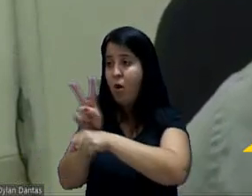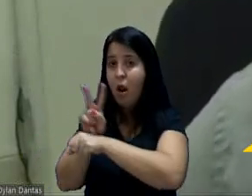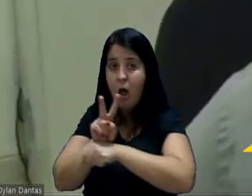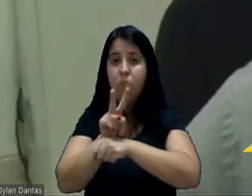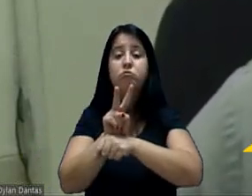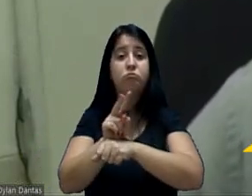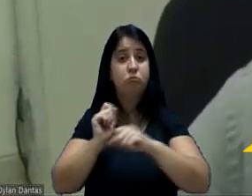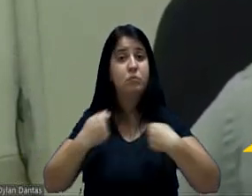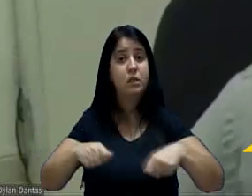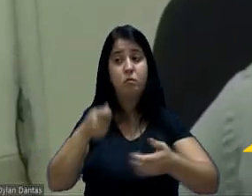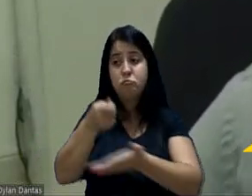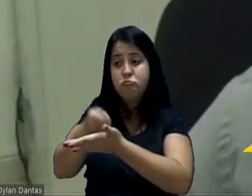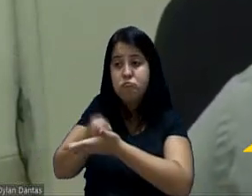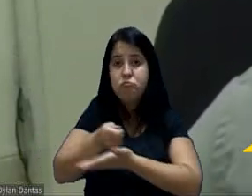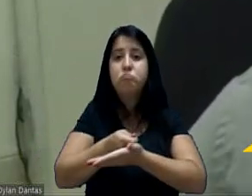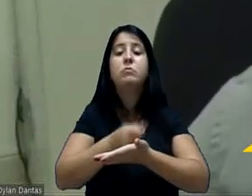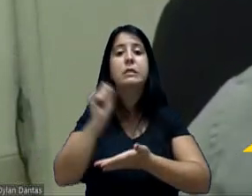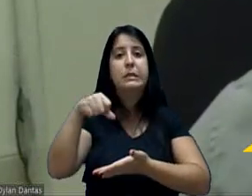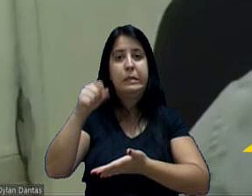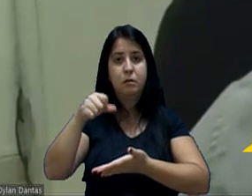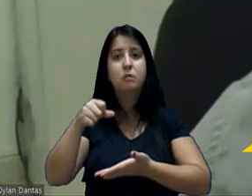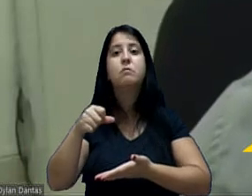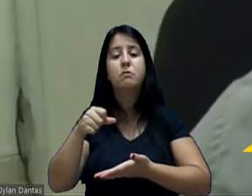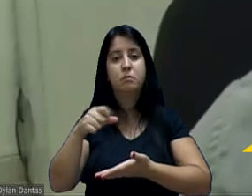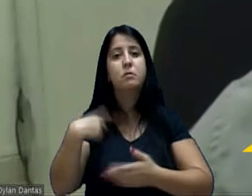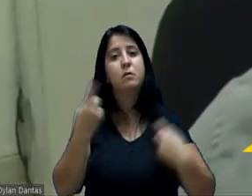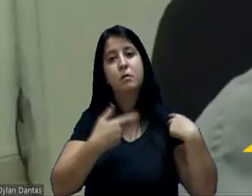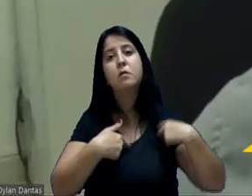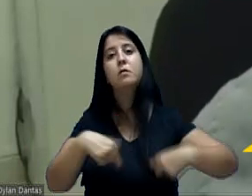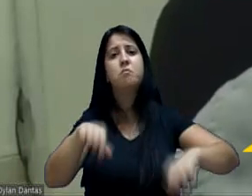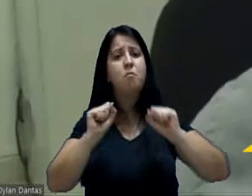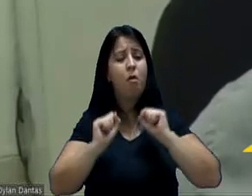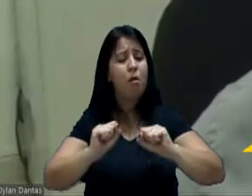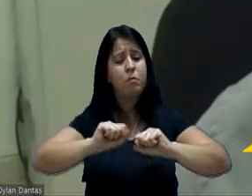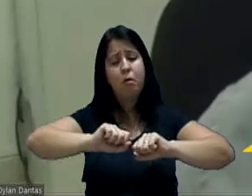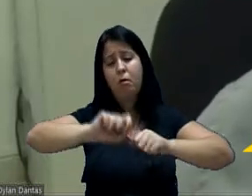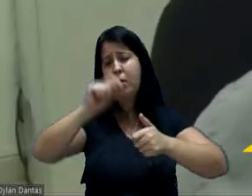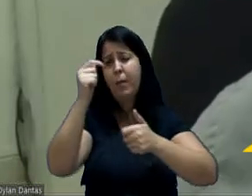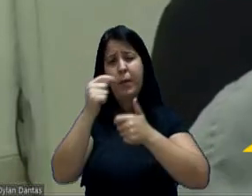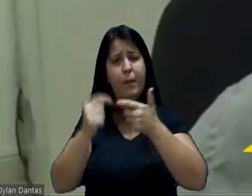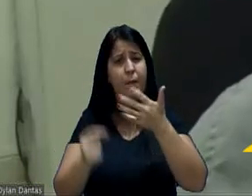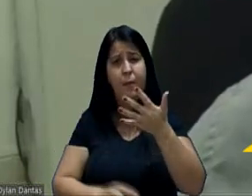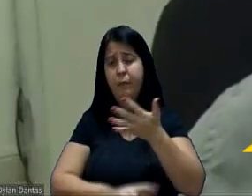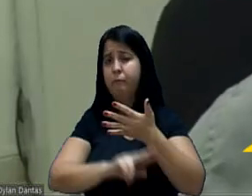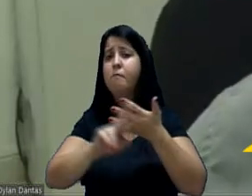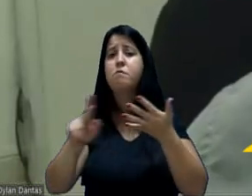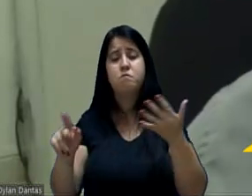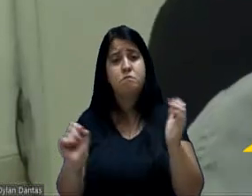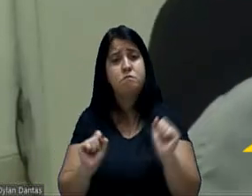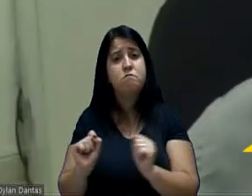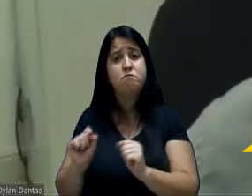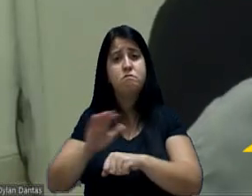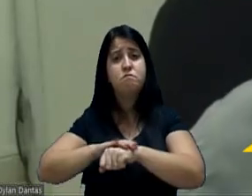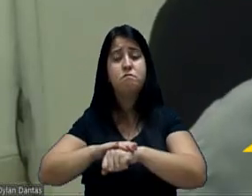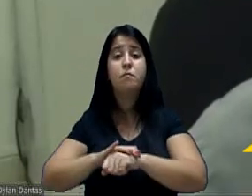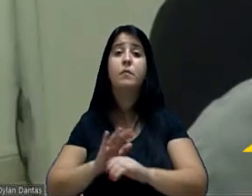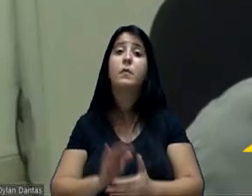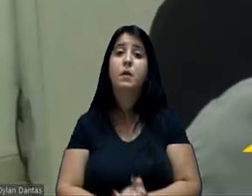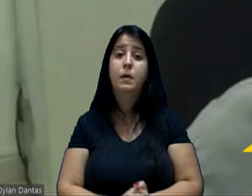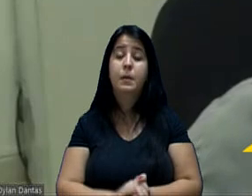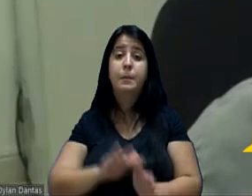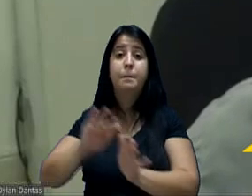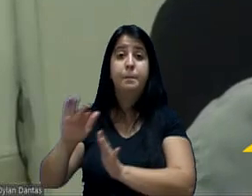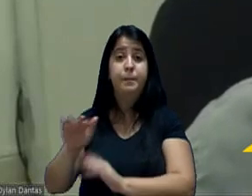informações e cobrar esses requerimentos, tá bom? Nós podemos, enfim, temos diversas ferramentas para isso.